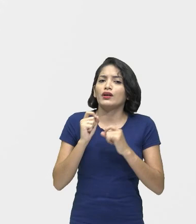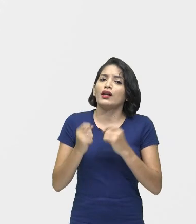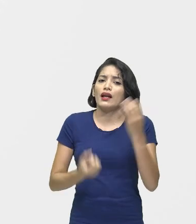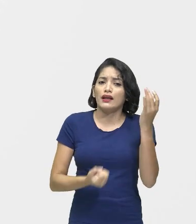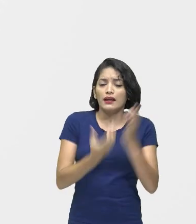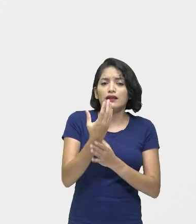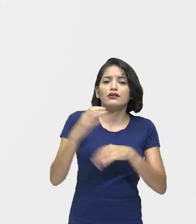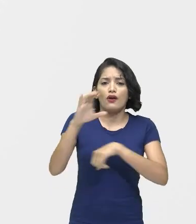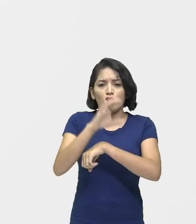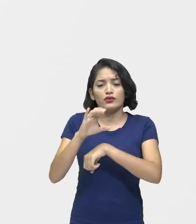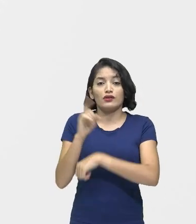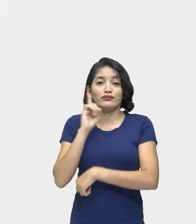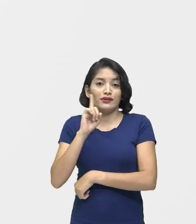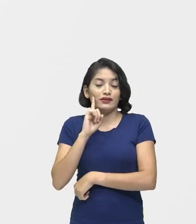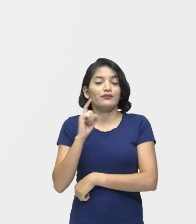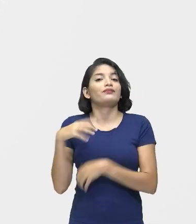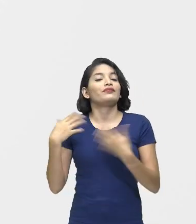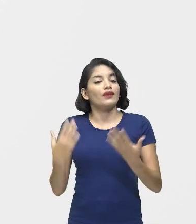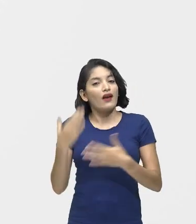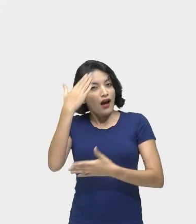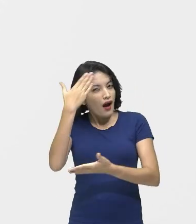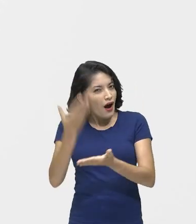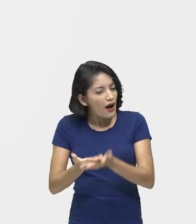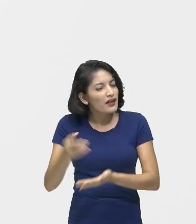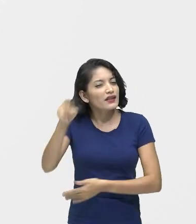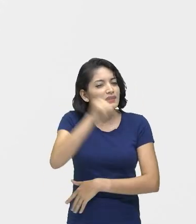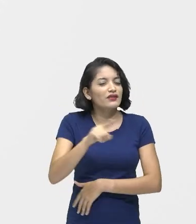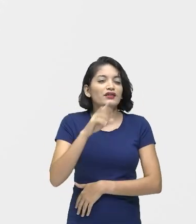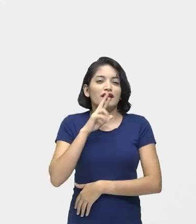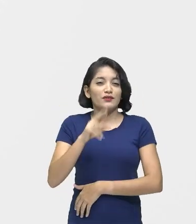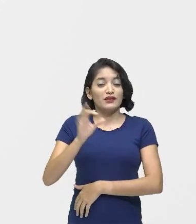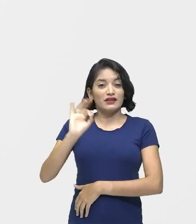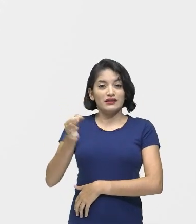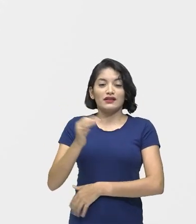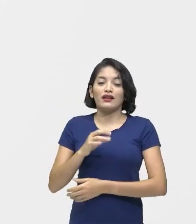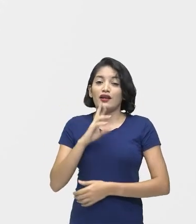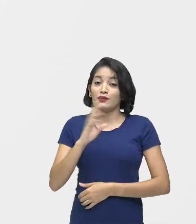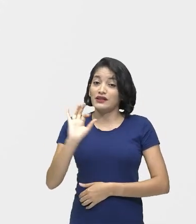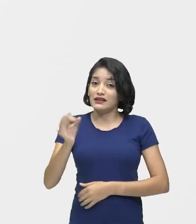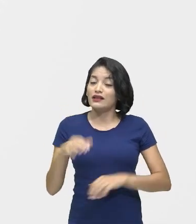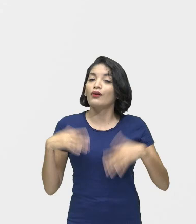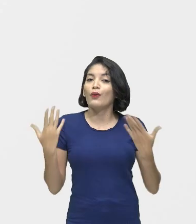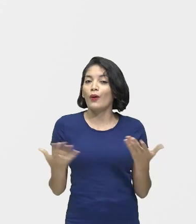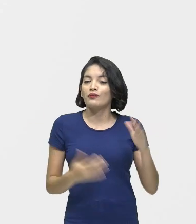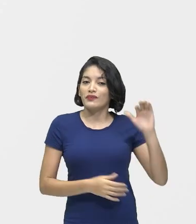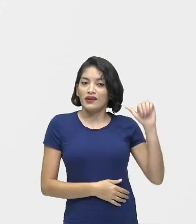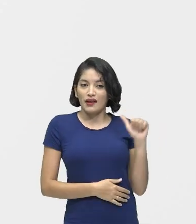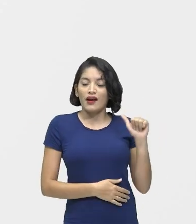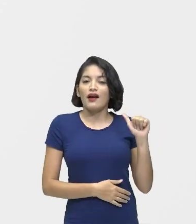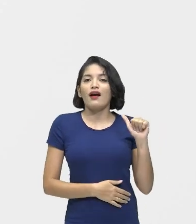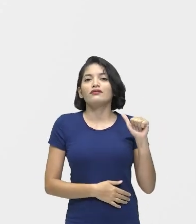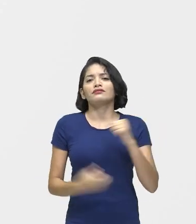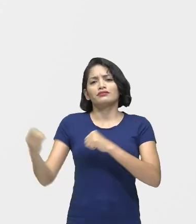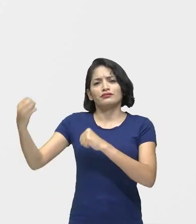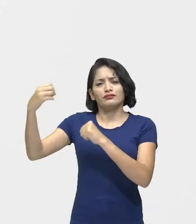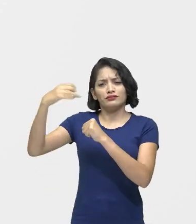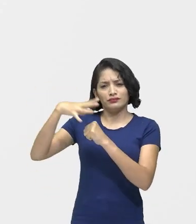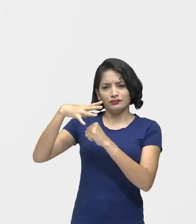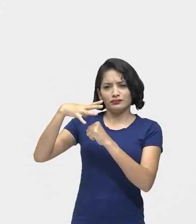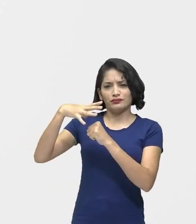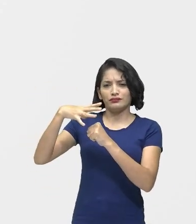Unidos? Essa aí eu tenho certeza que vocês acertaram de cara. Alternativa A, o iluminismo,